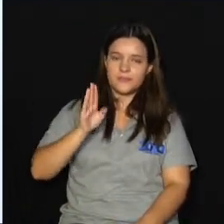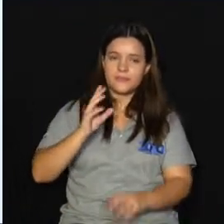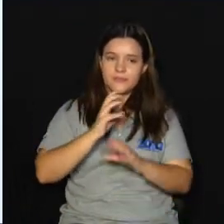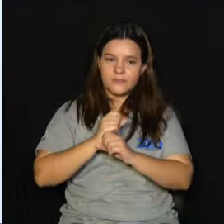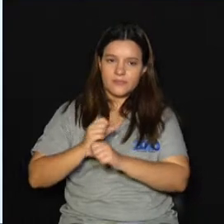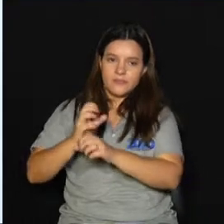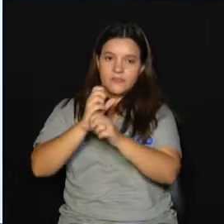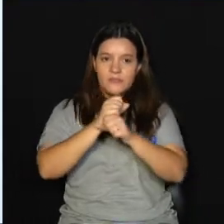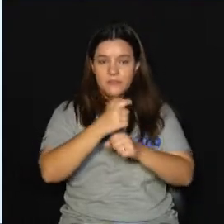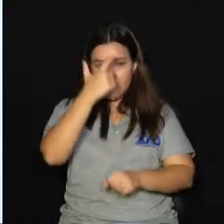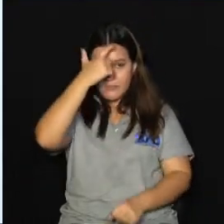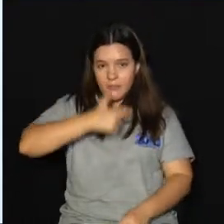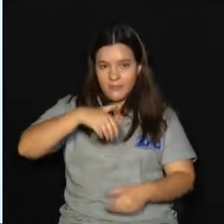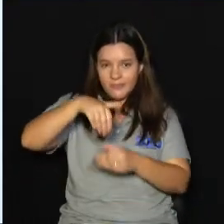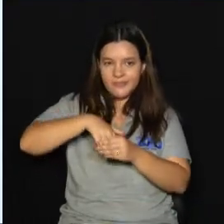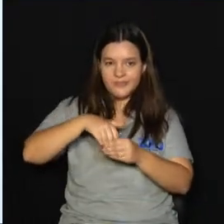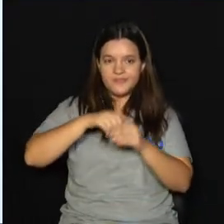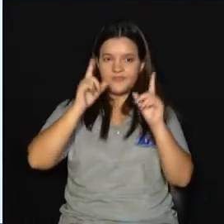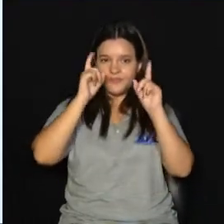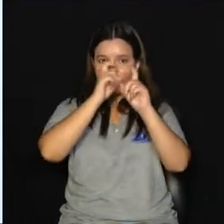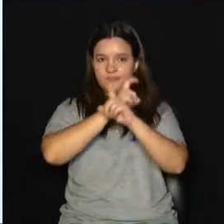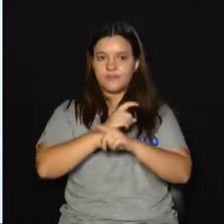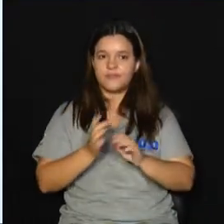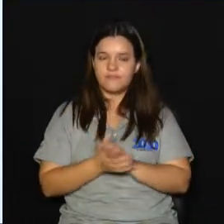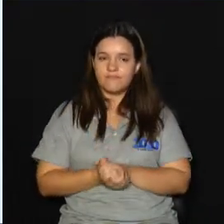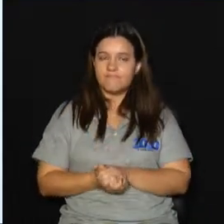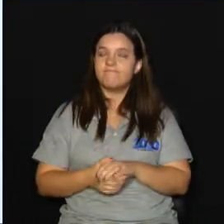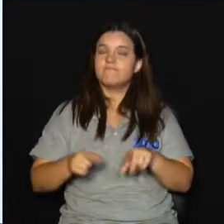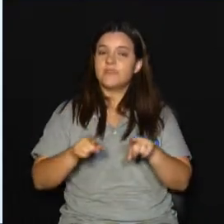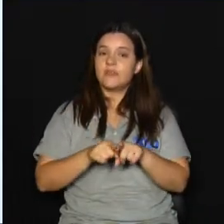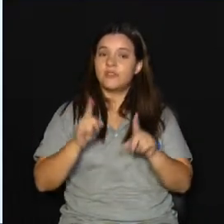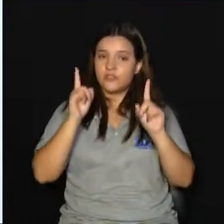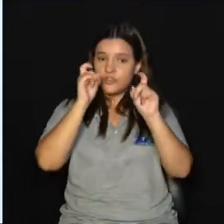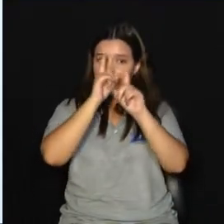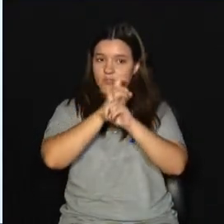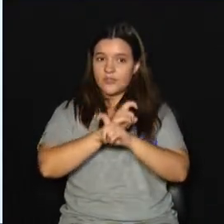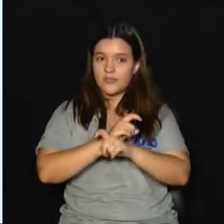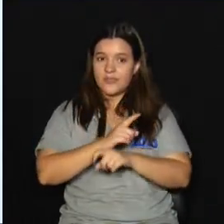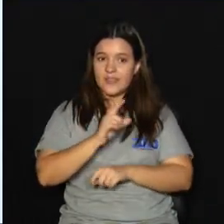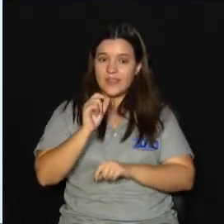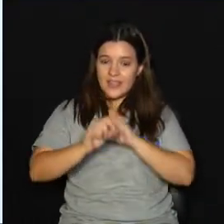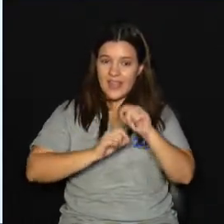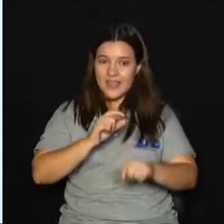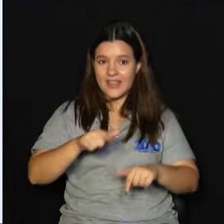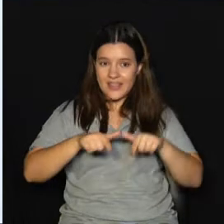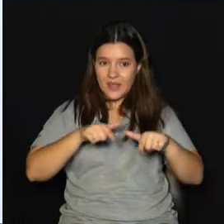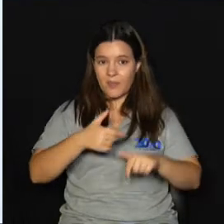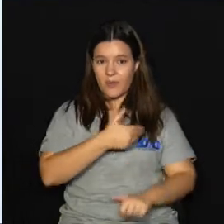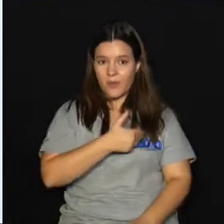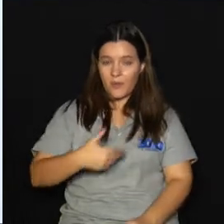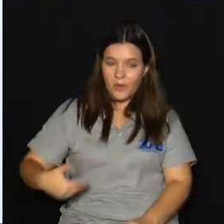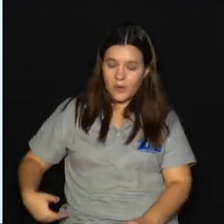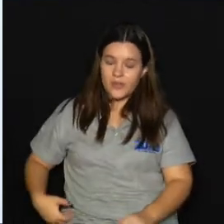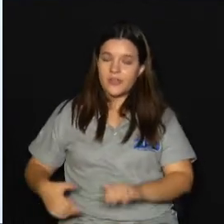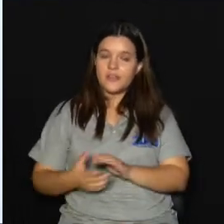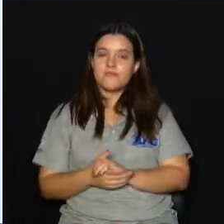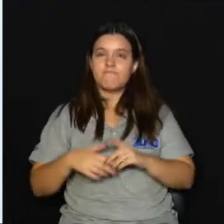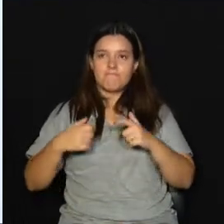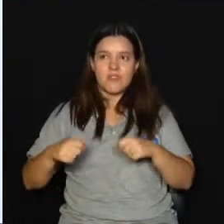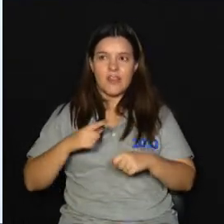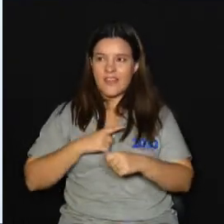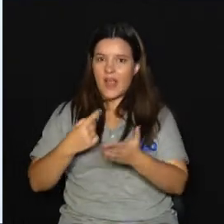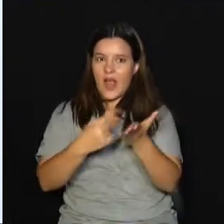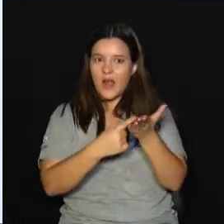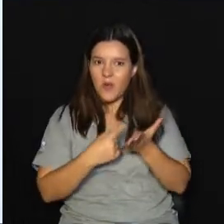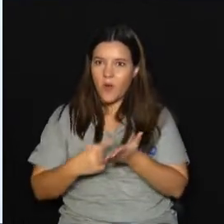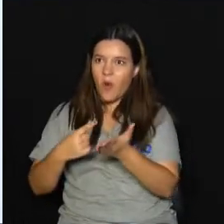eleitor fica difícil. Mas, ao mesmo tempo, também fica difícil para quem está no governo, porque é isso, você vai ter que fazer acordo com